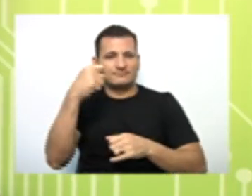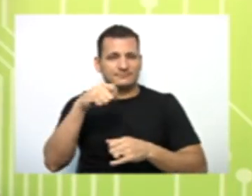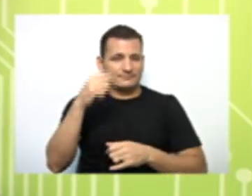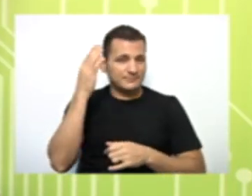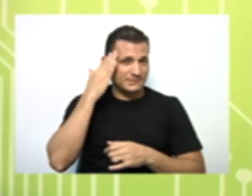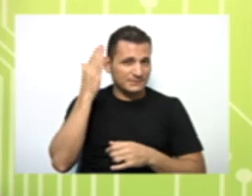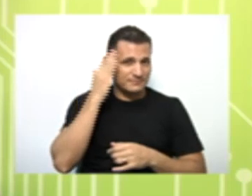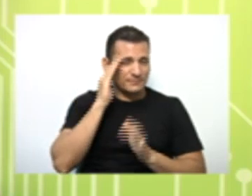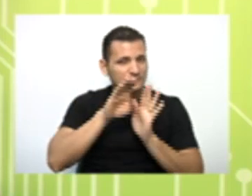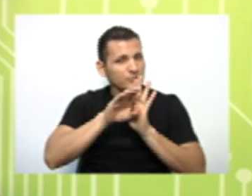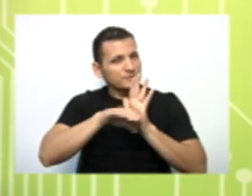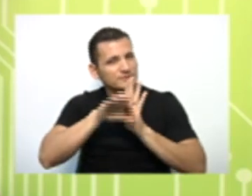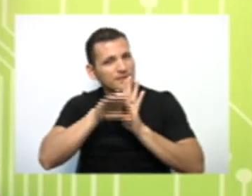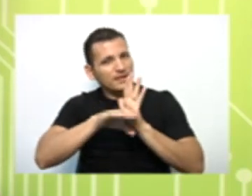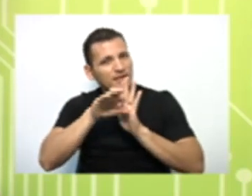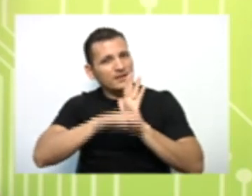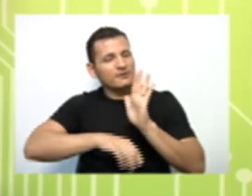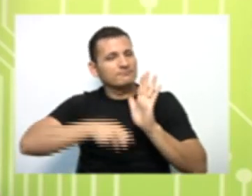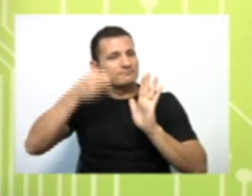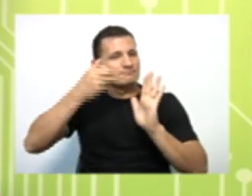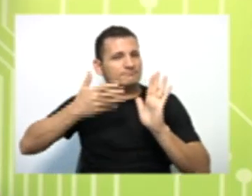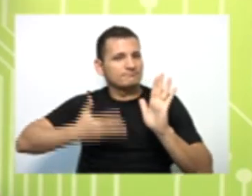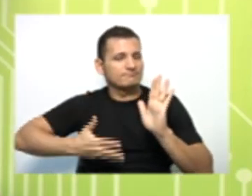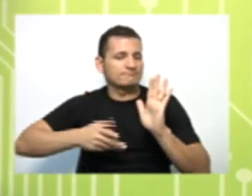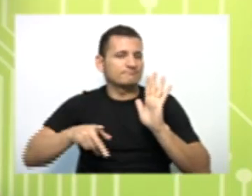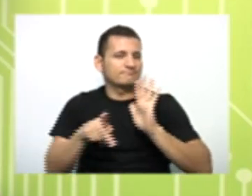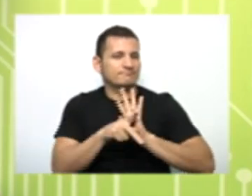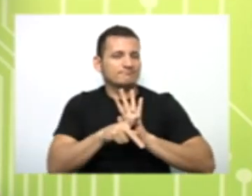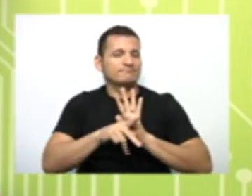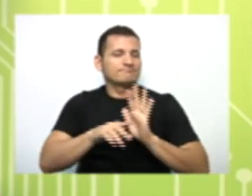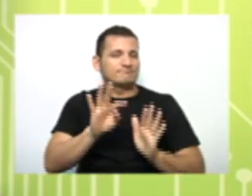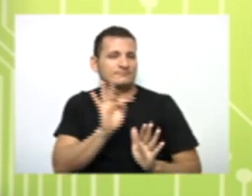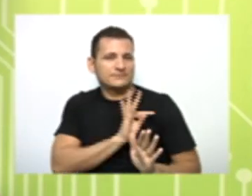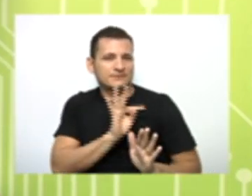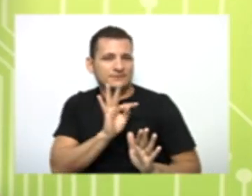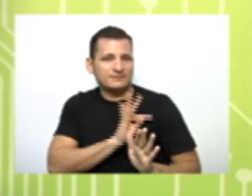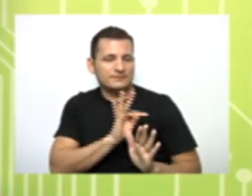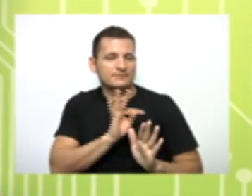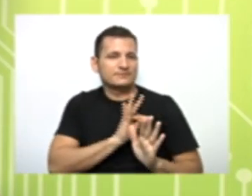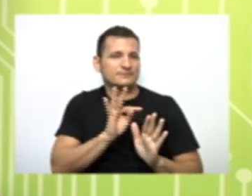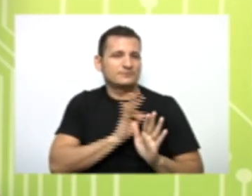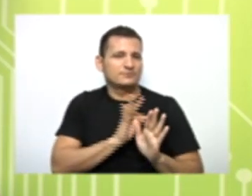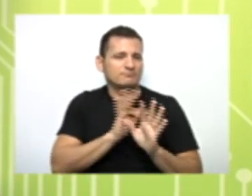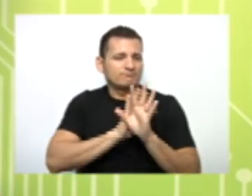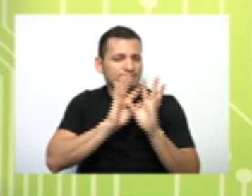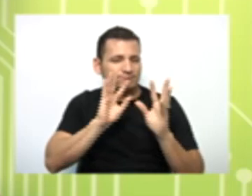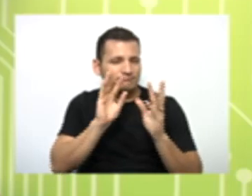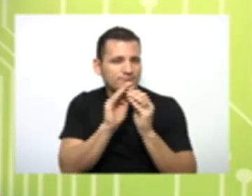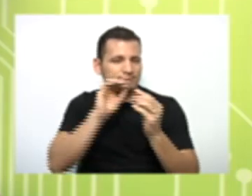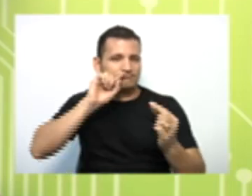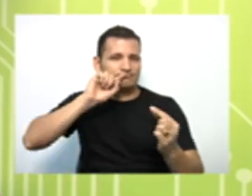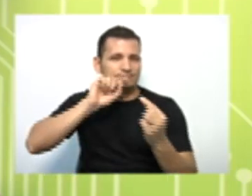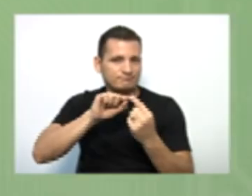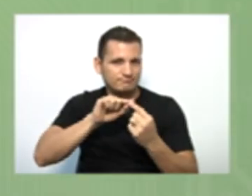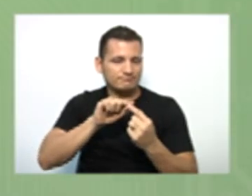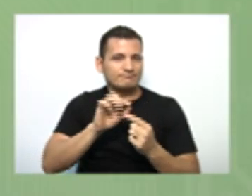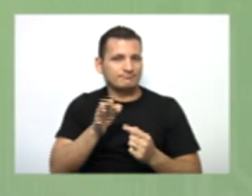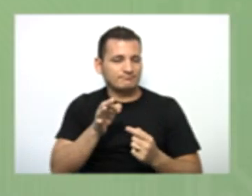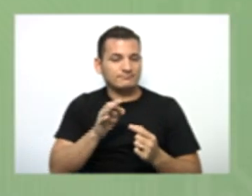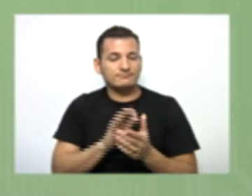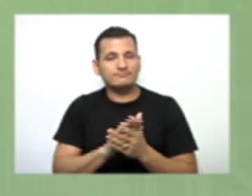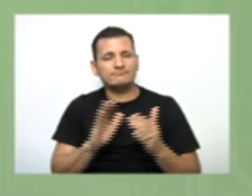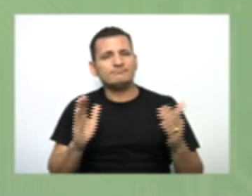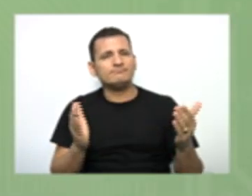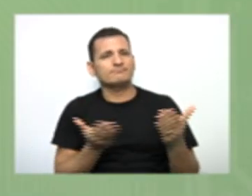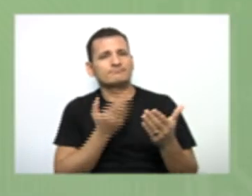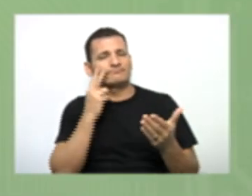conceituar página web de uma forma técnica, de uma forma bem sucinta e objetiva, certo? Então vamos ver aqui o